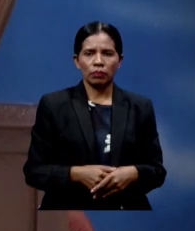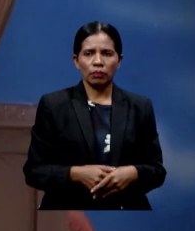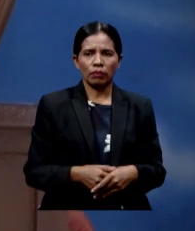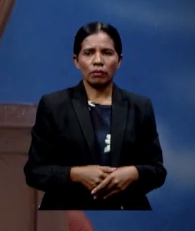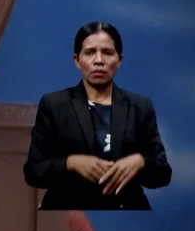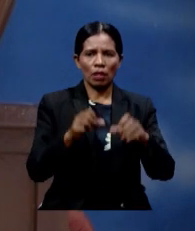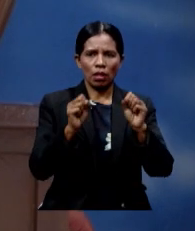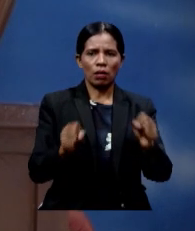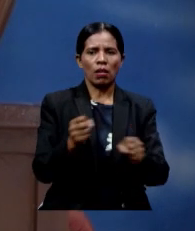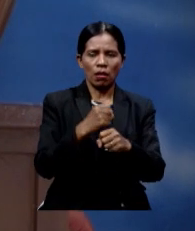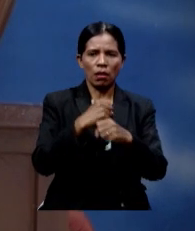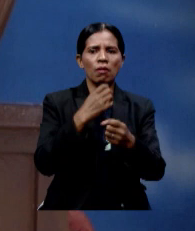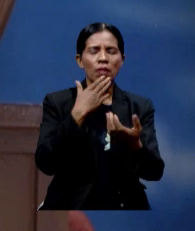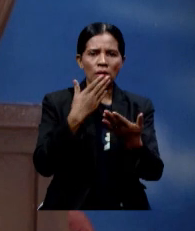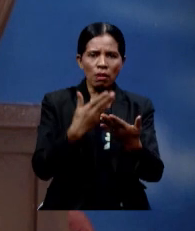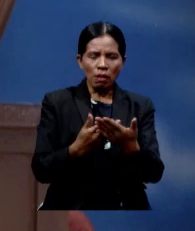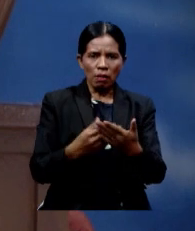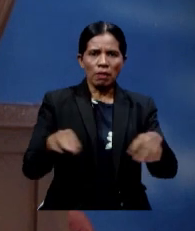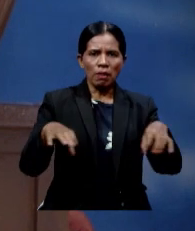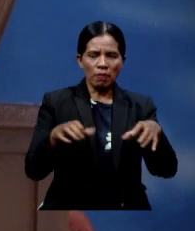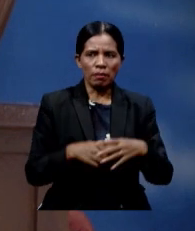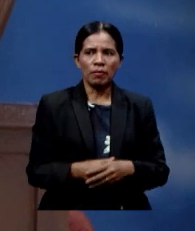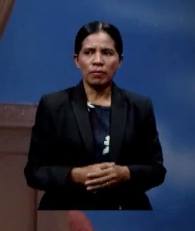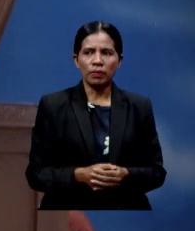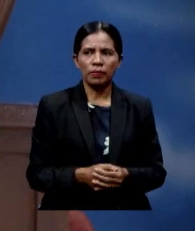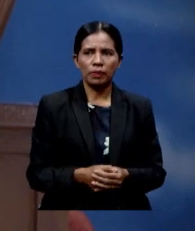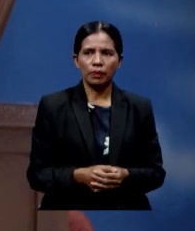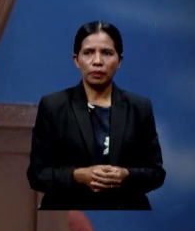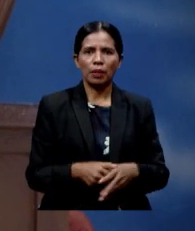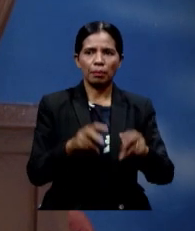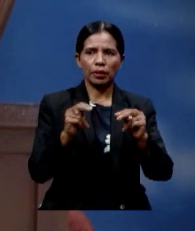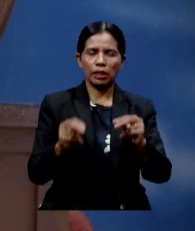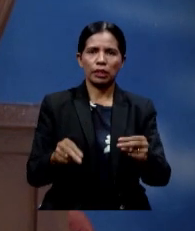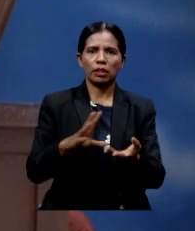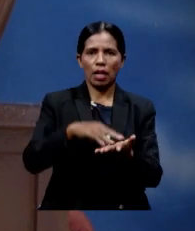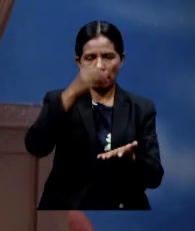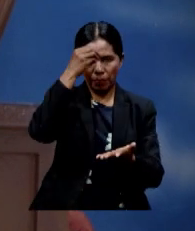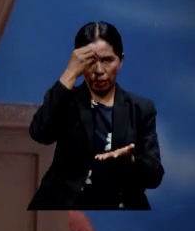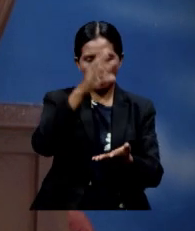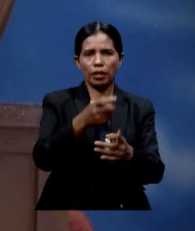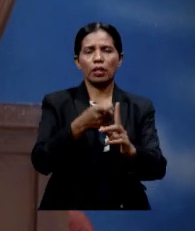Atau pada hal di dia kenal ida ini, persis aprende si se,